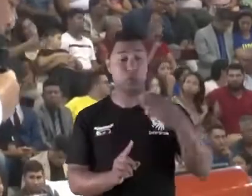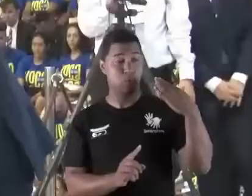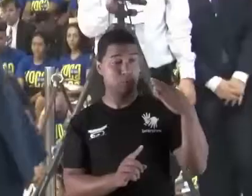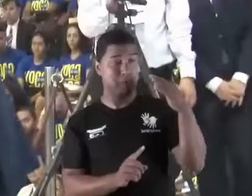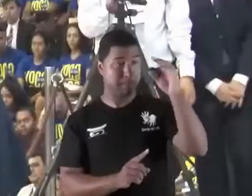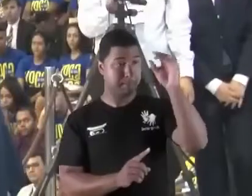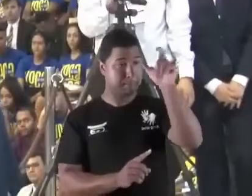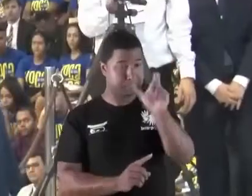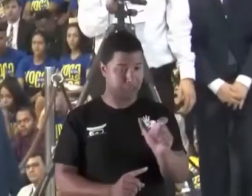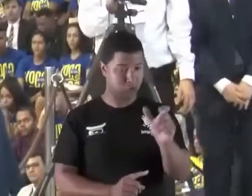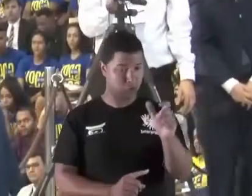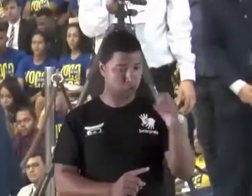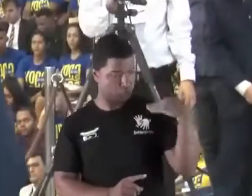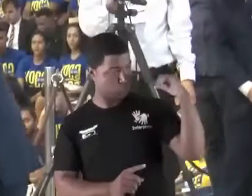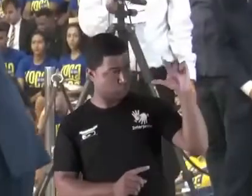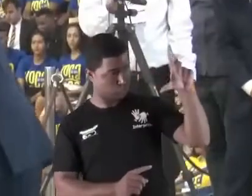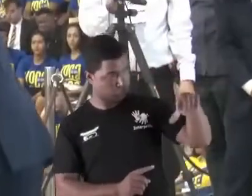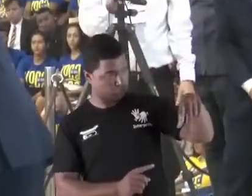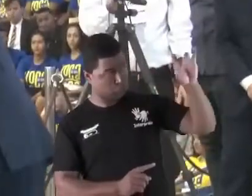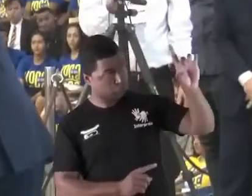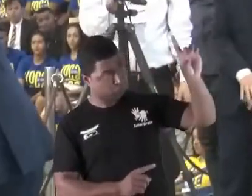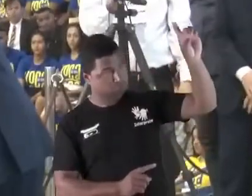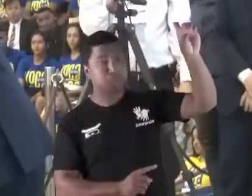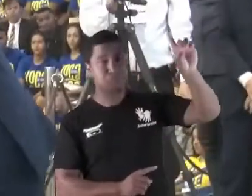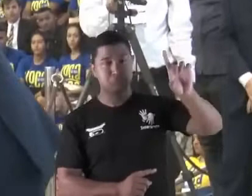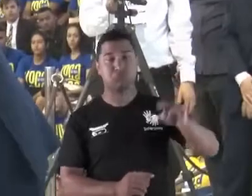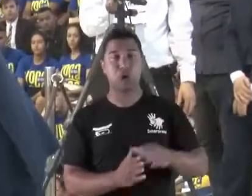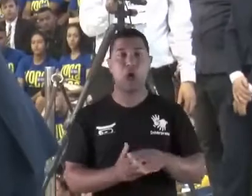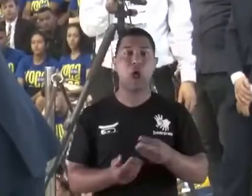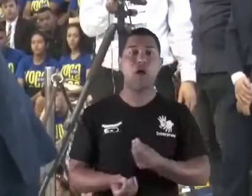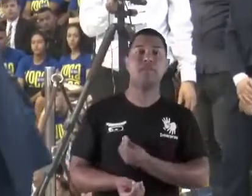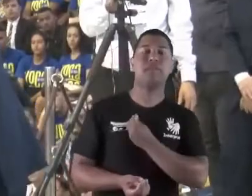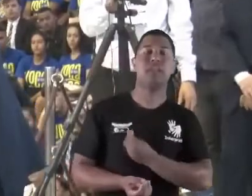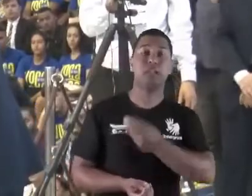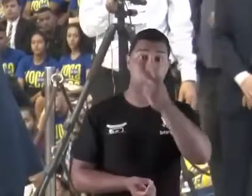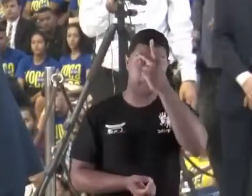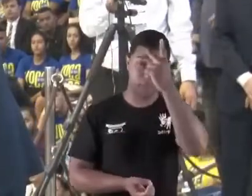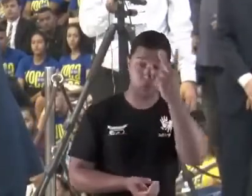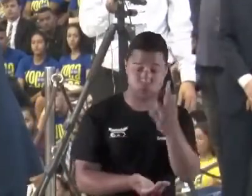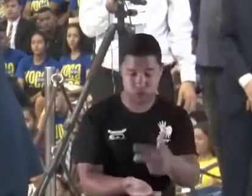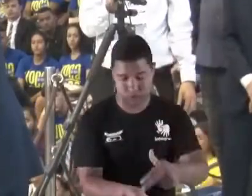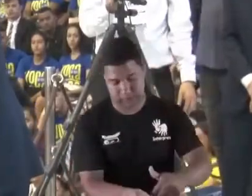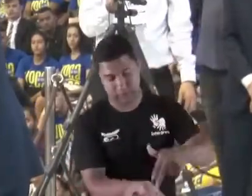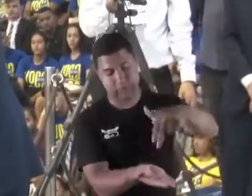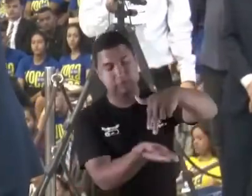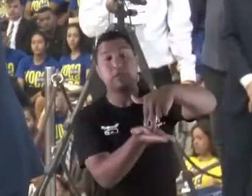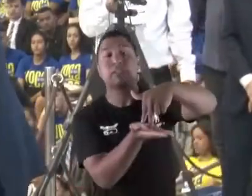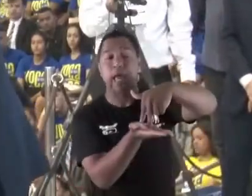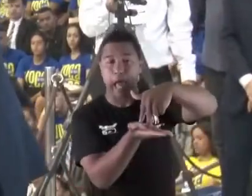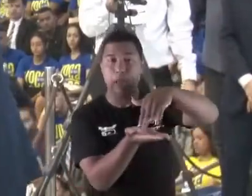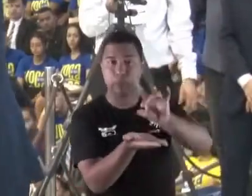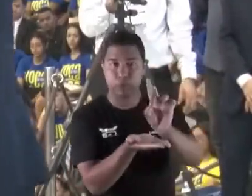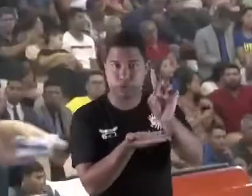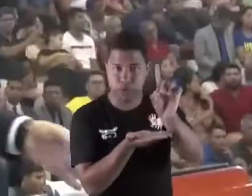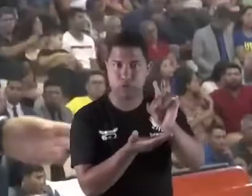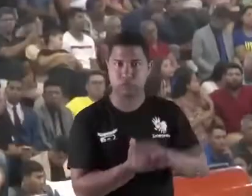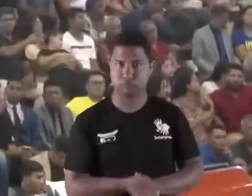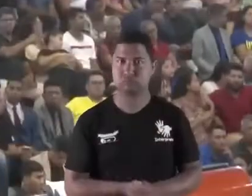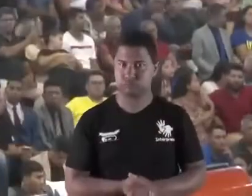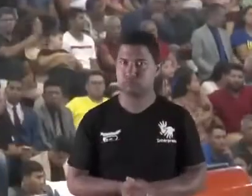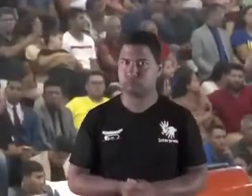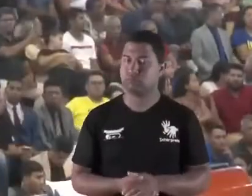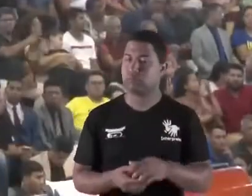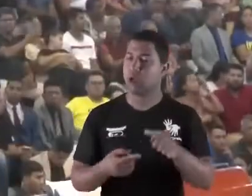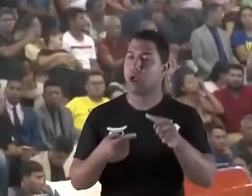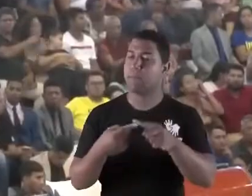homem chamado, a vida de alguém levantado por Deus. E a primeira